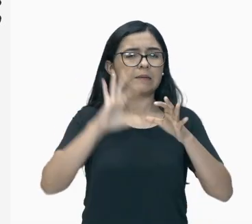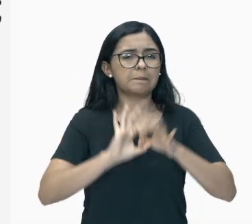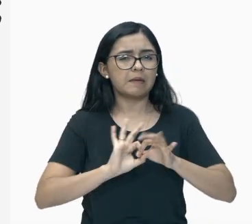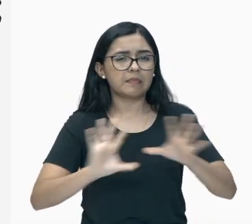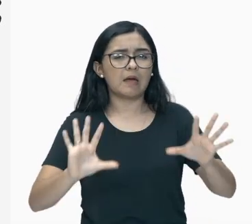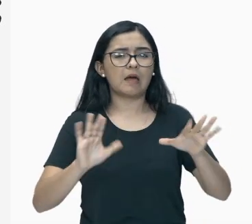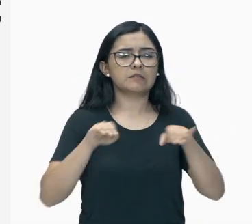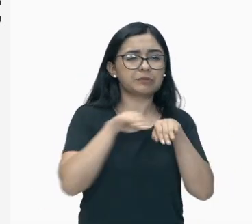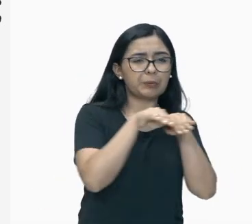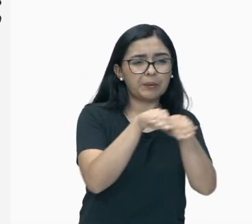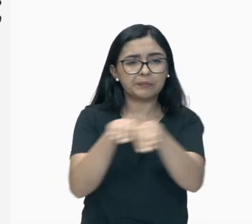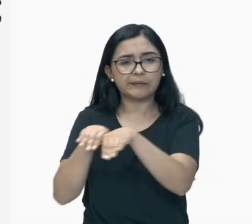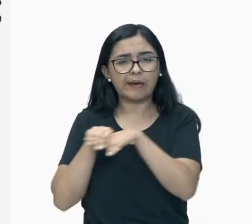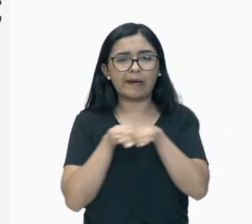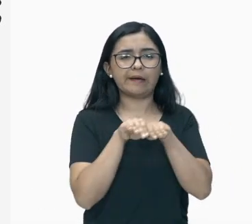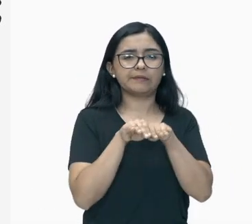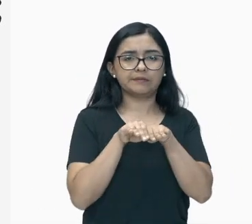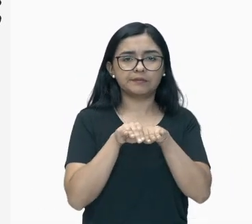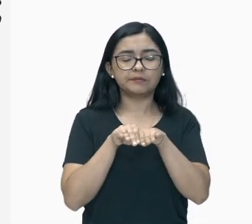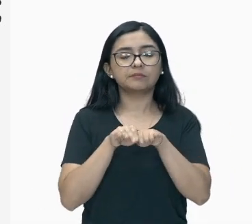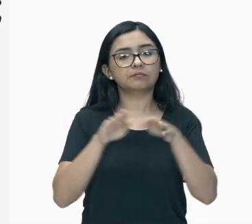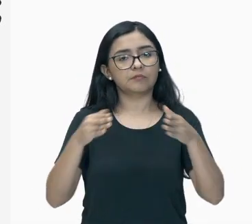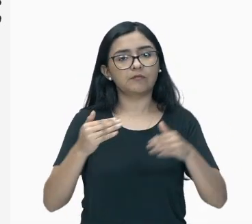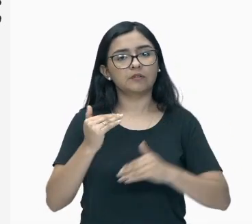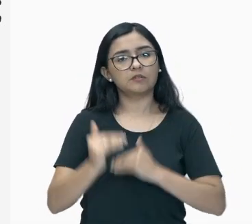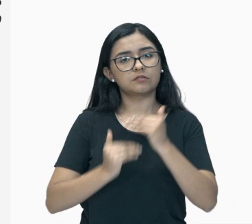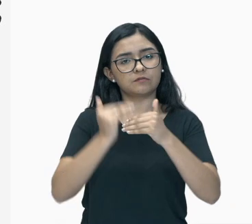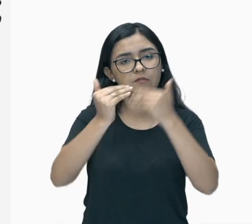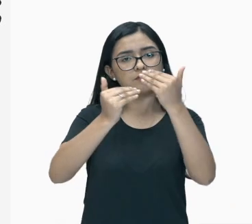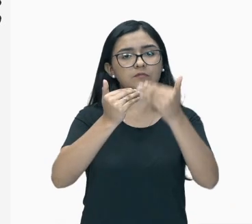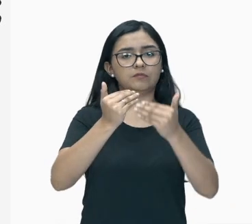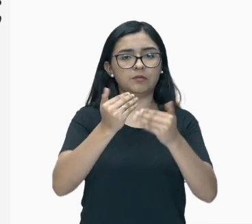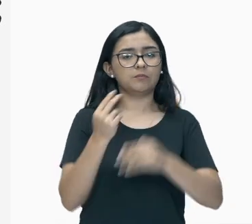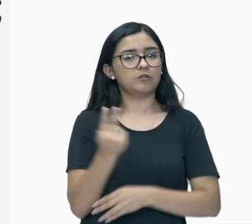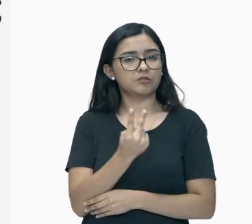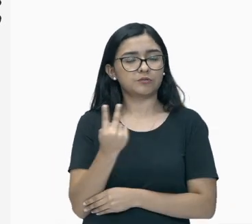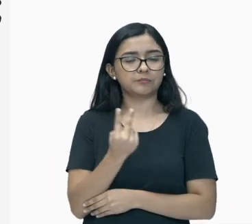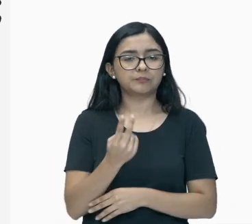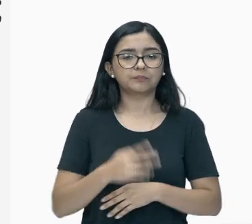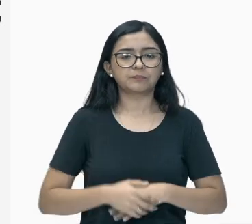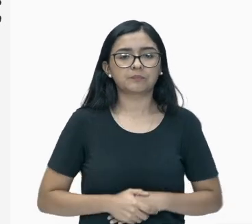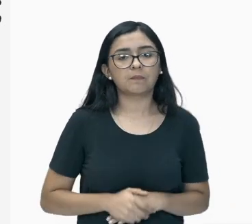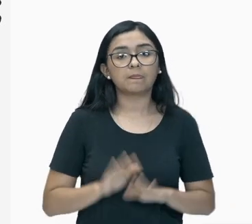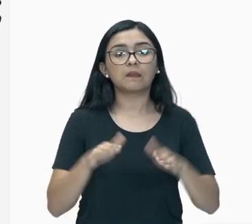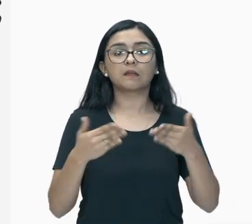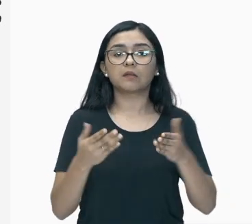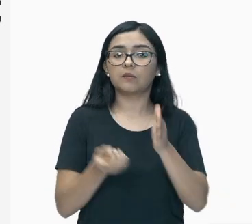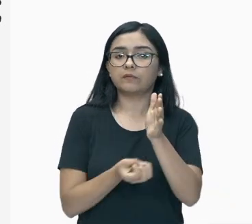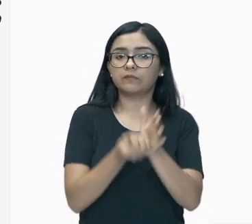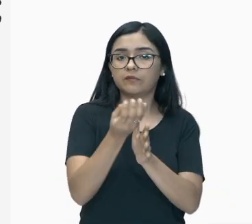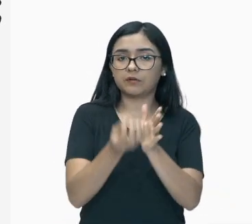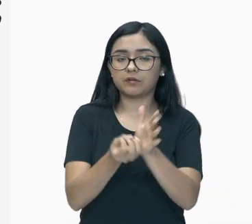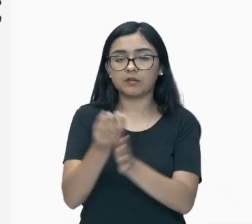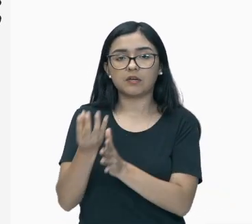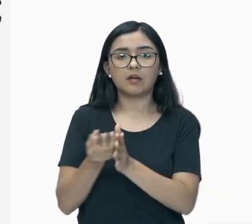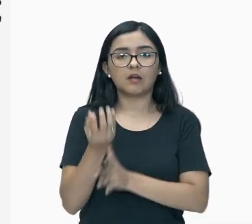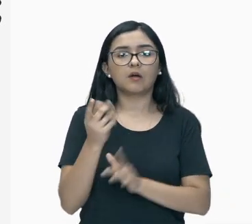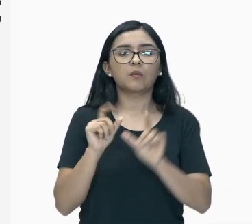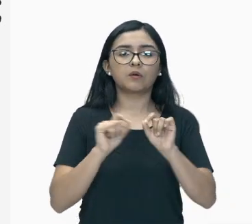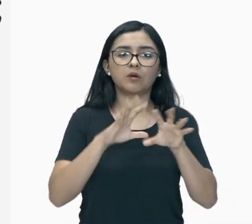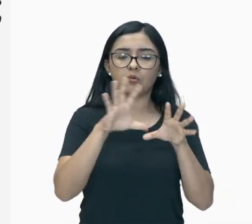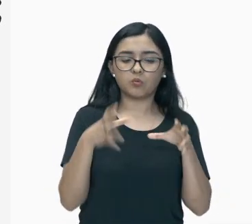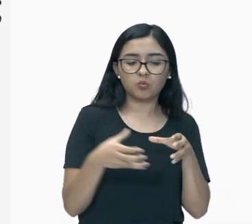de igualdade, né? Que vai ser desenvolvida ali pelos colonos. Eles vão então criar chamados